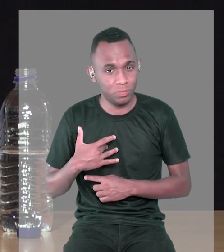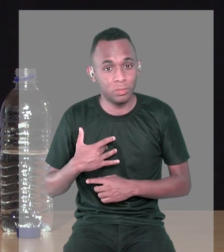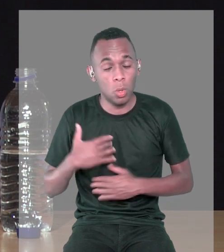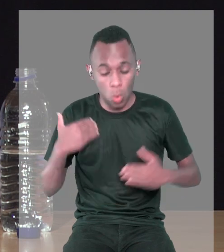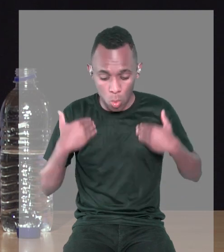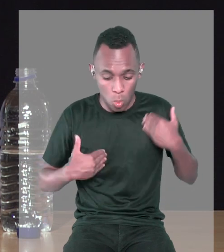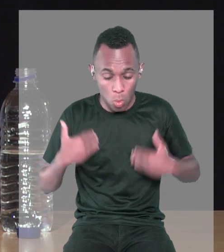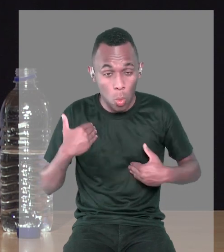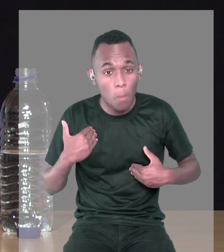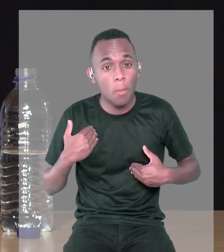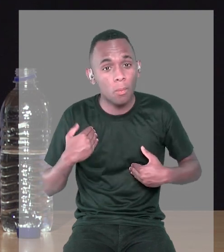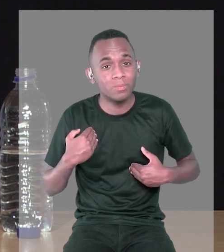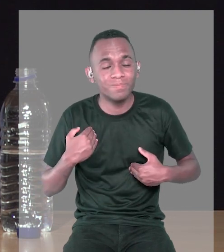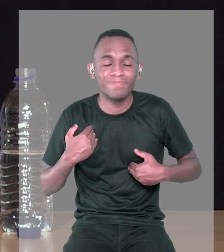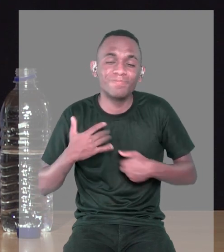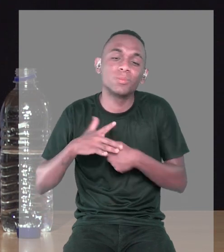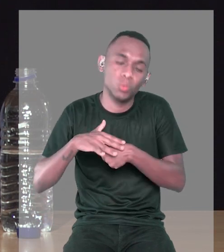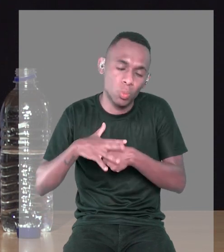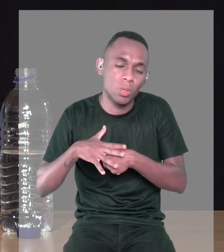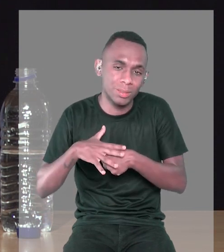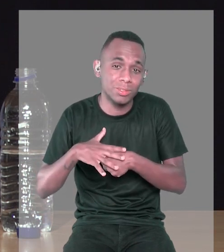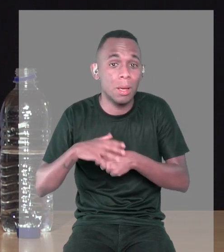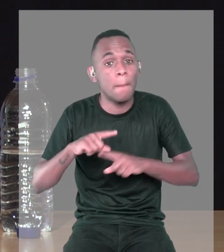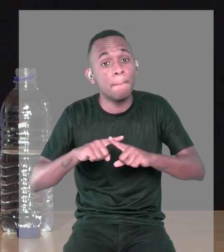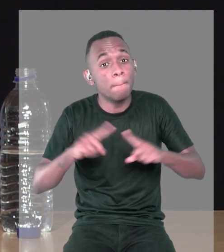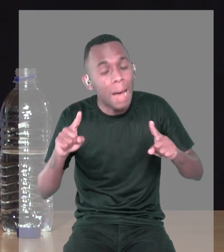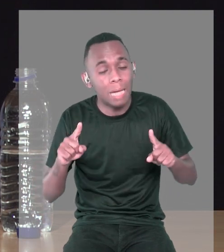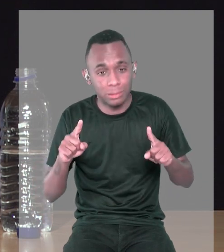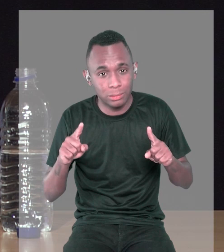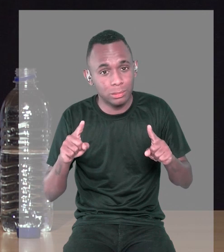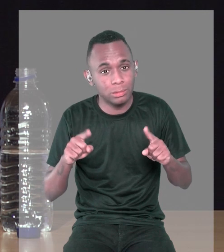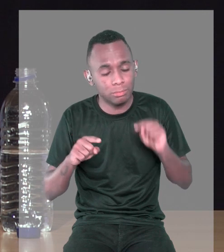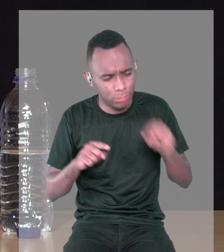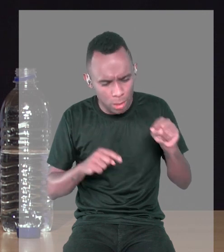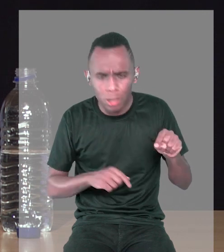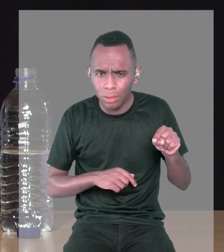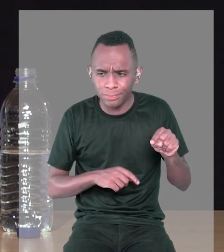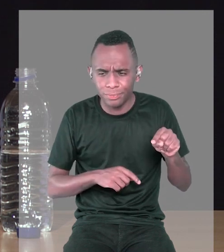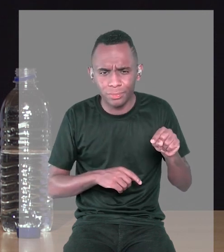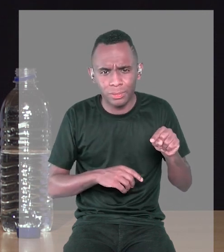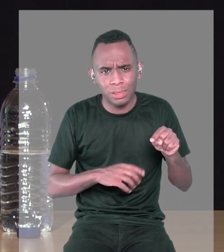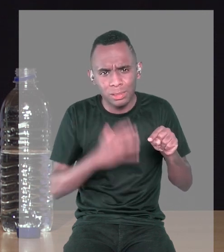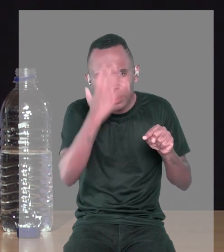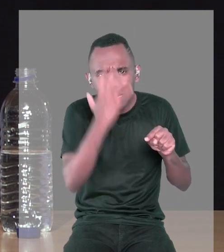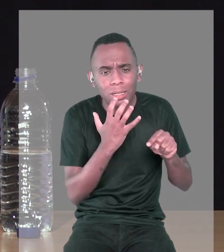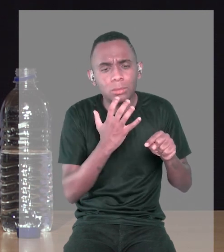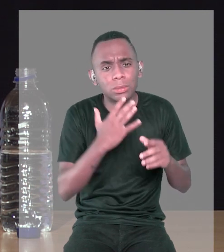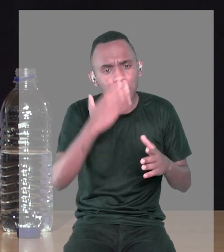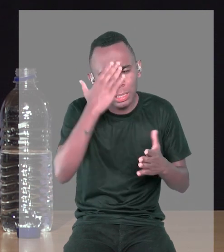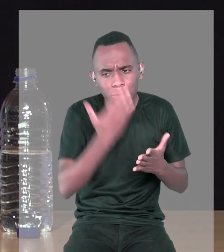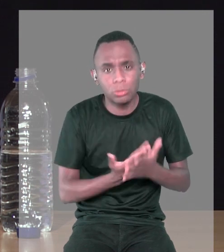sinal. O corpo deve estar doente. Entretanto, em seguida, André garante que